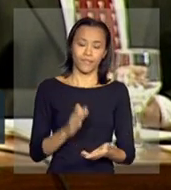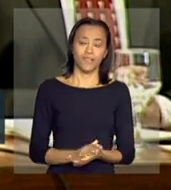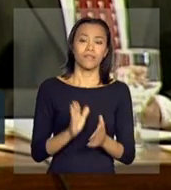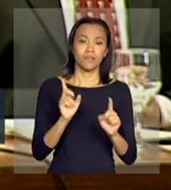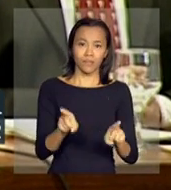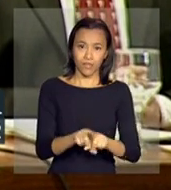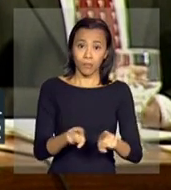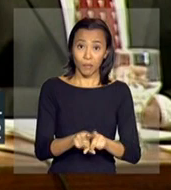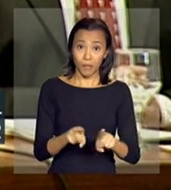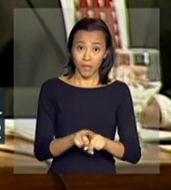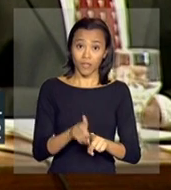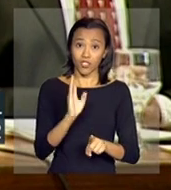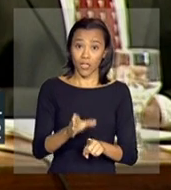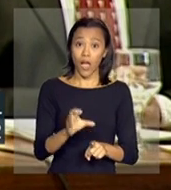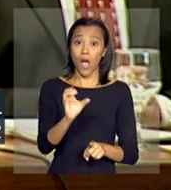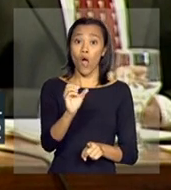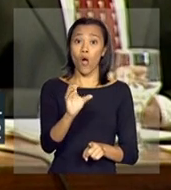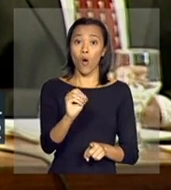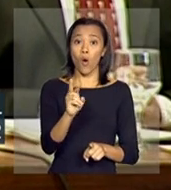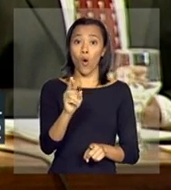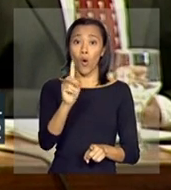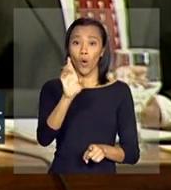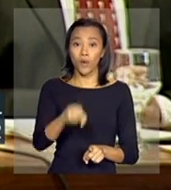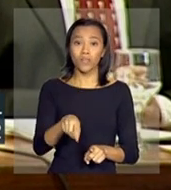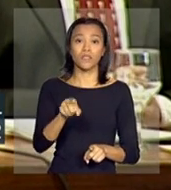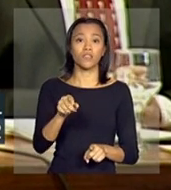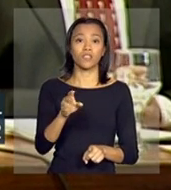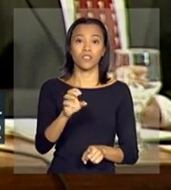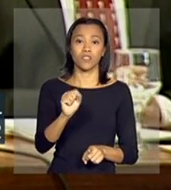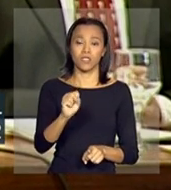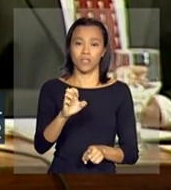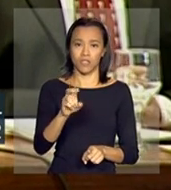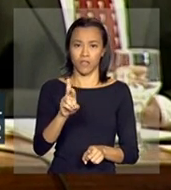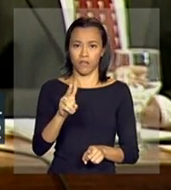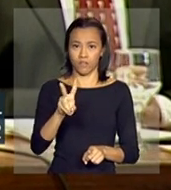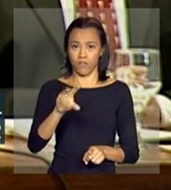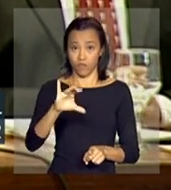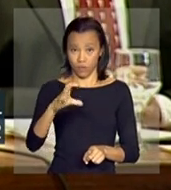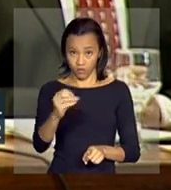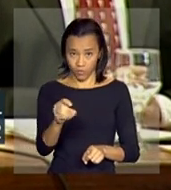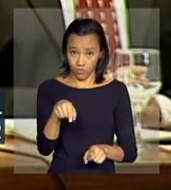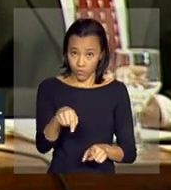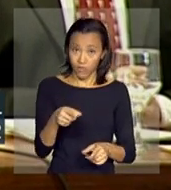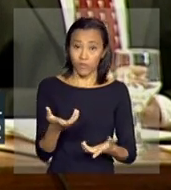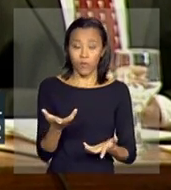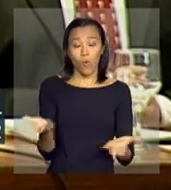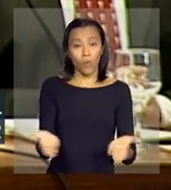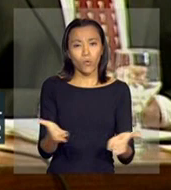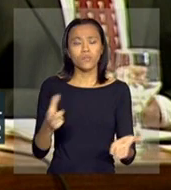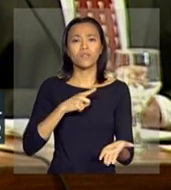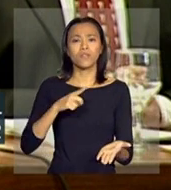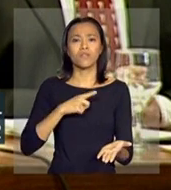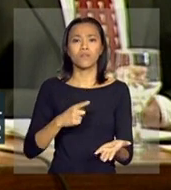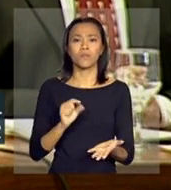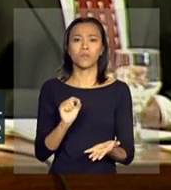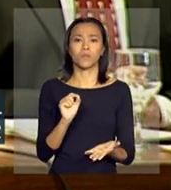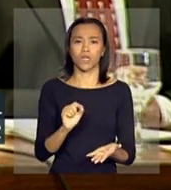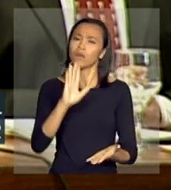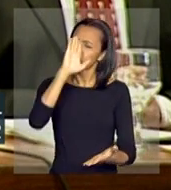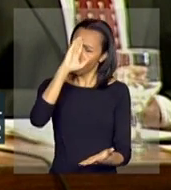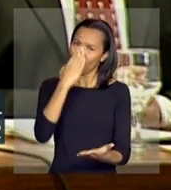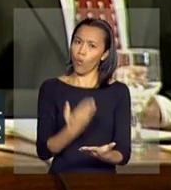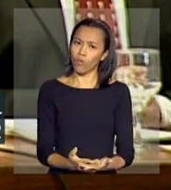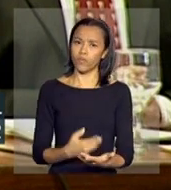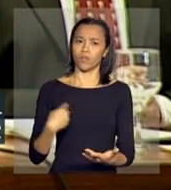que foram dadas no final do ano passado. Em relação, portanto, nós temos hoje muita